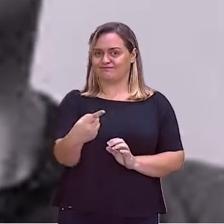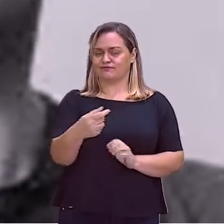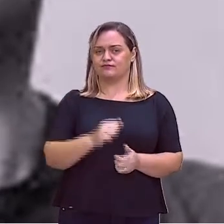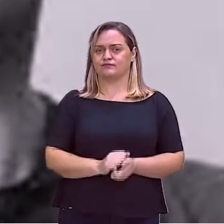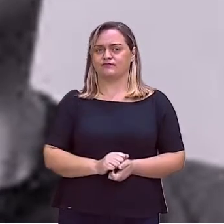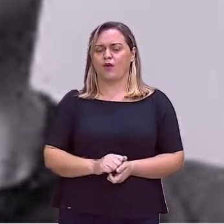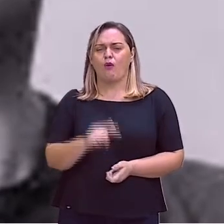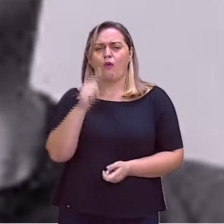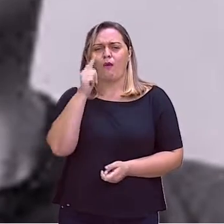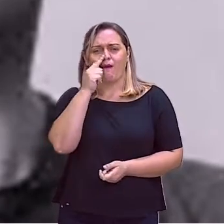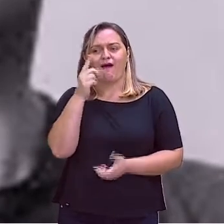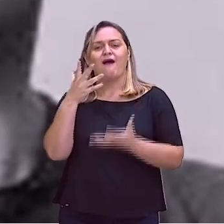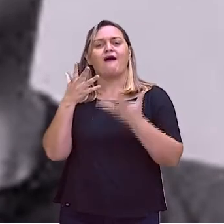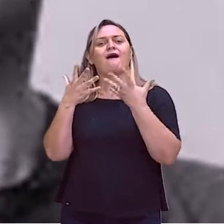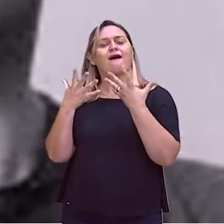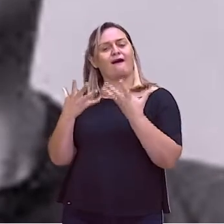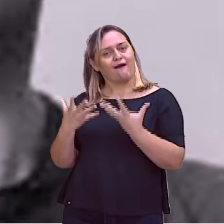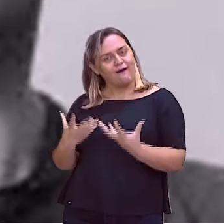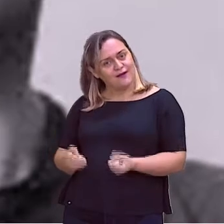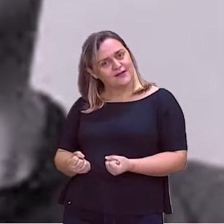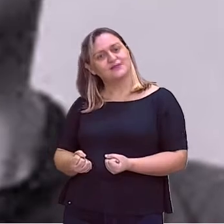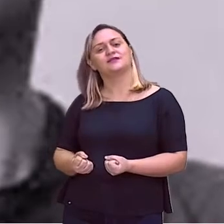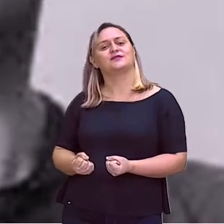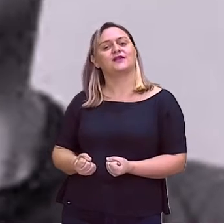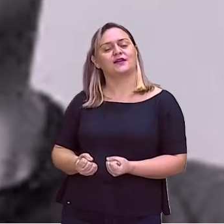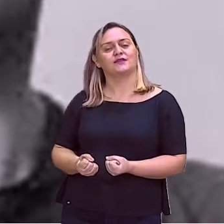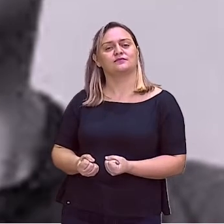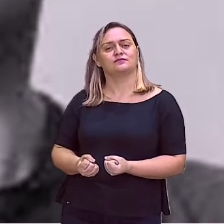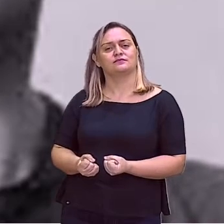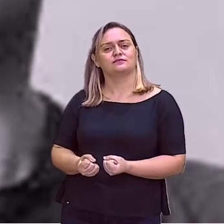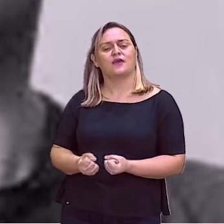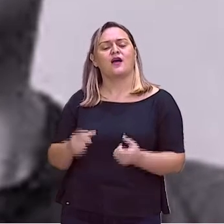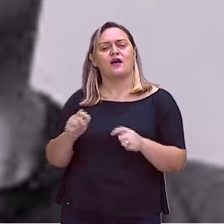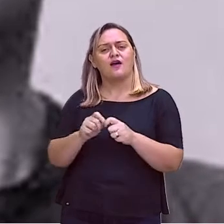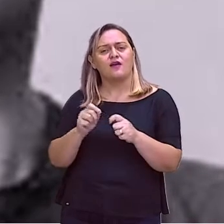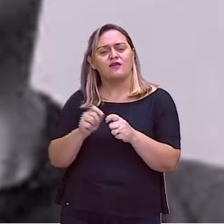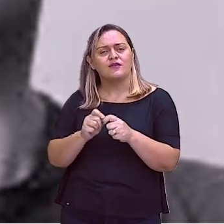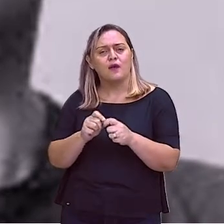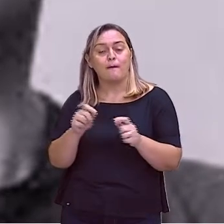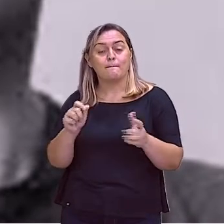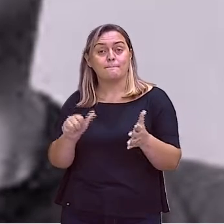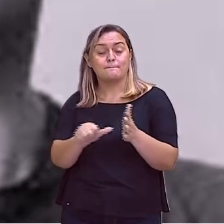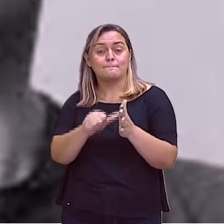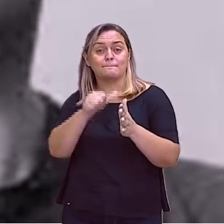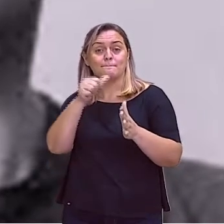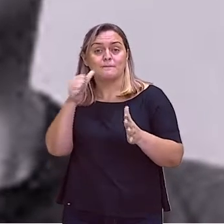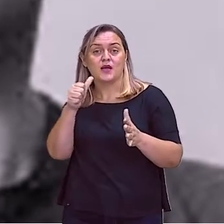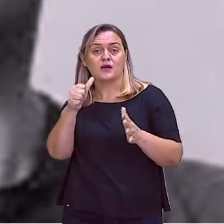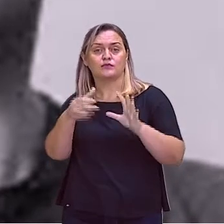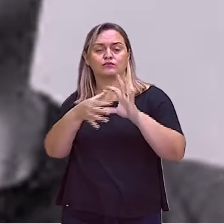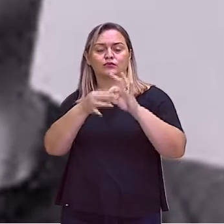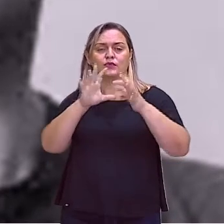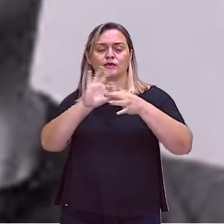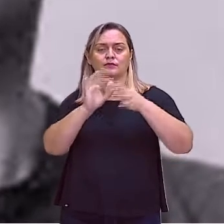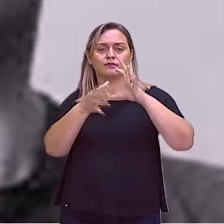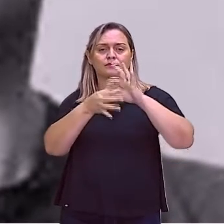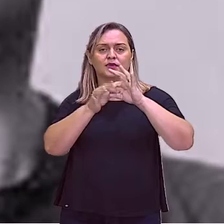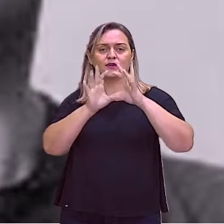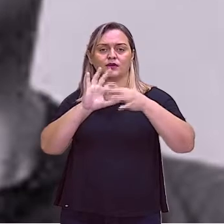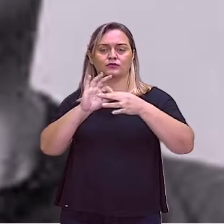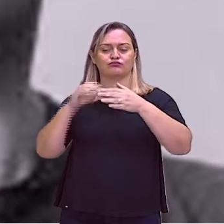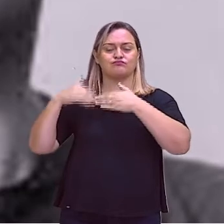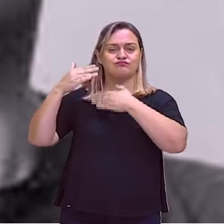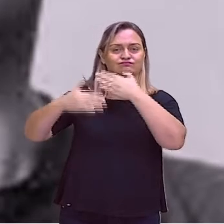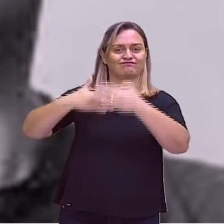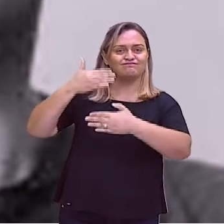gregos concordaram em sediar a primeira Olimpíada da Era Moderna, lá em Atenas, a sua capital.